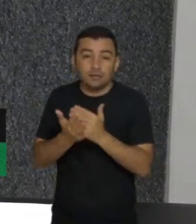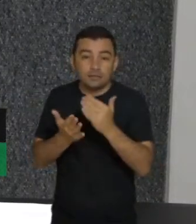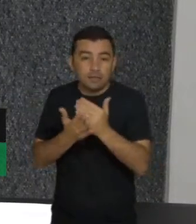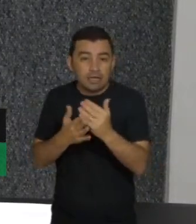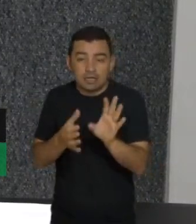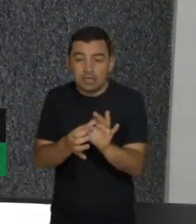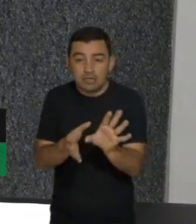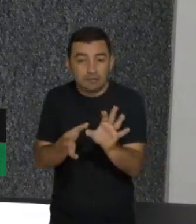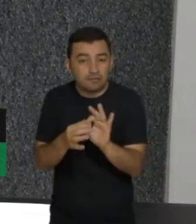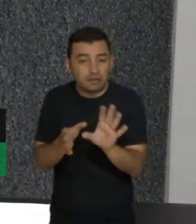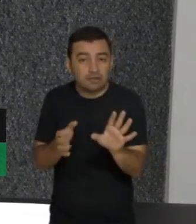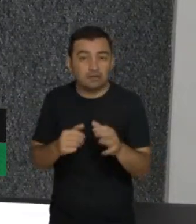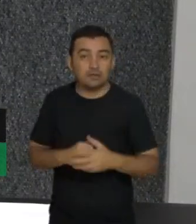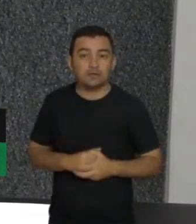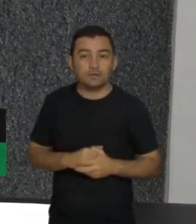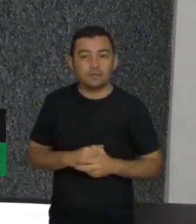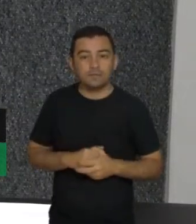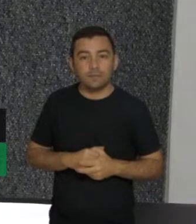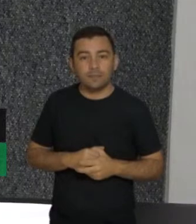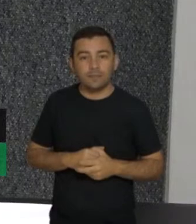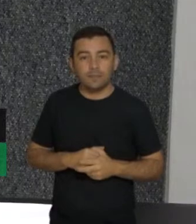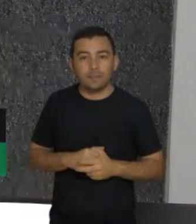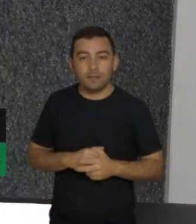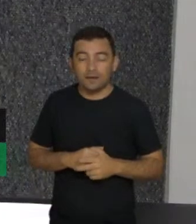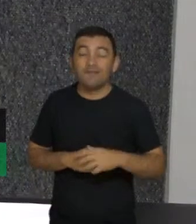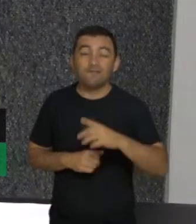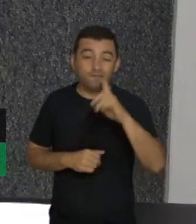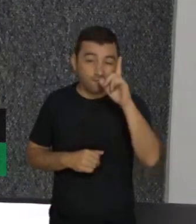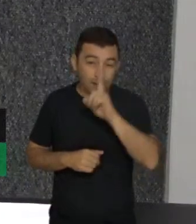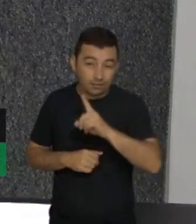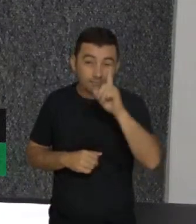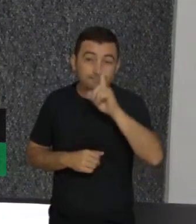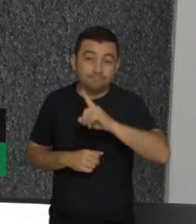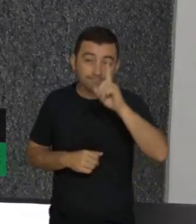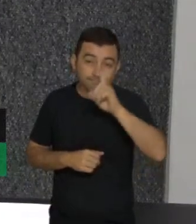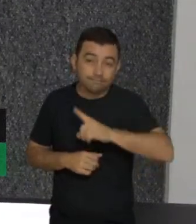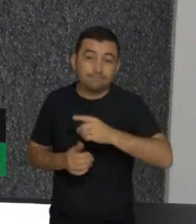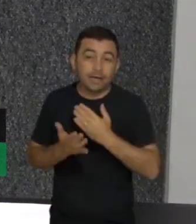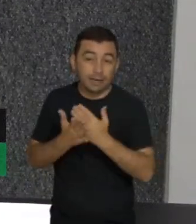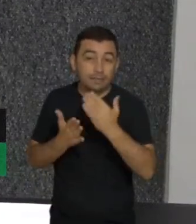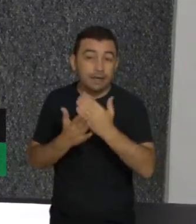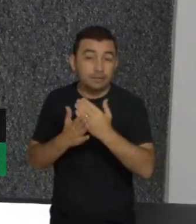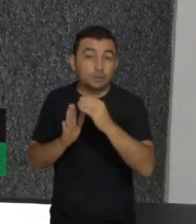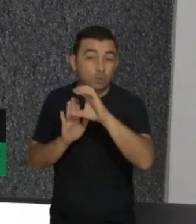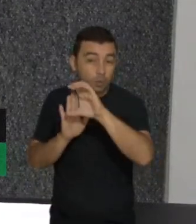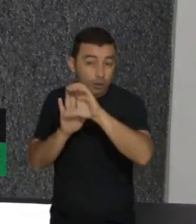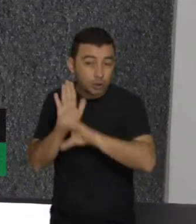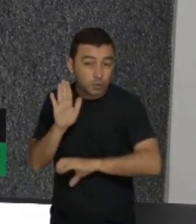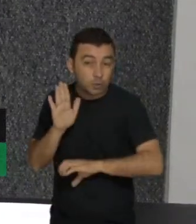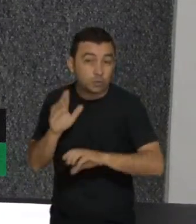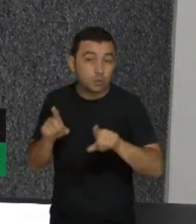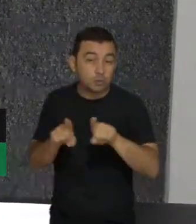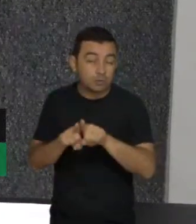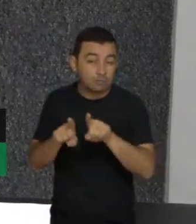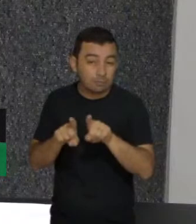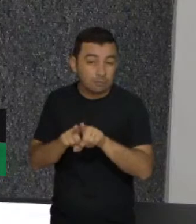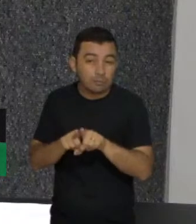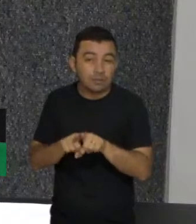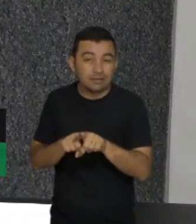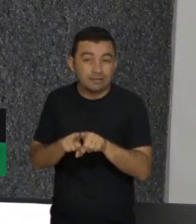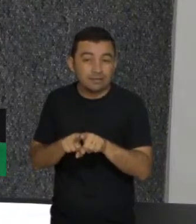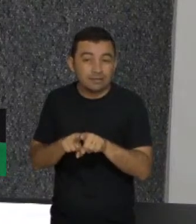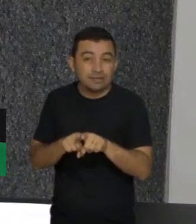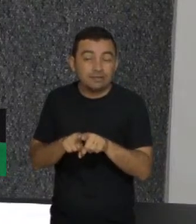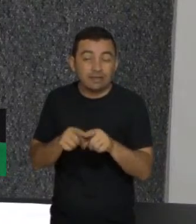disposição nós vemos uma falha muito grande eh nos currículos e Nas condições principalmente